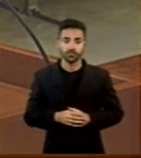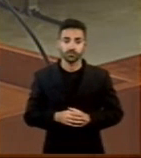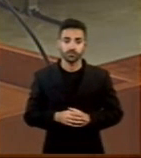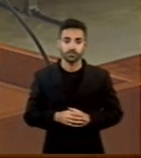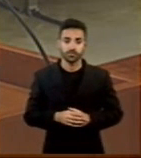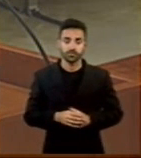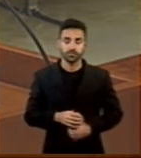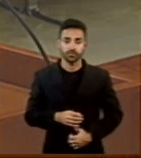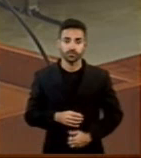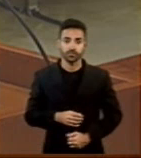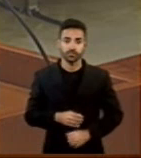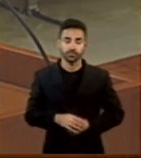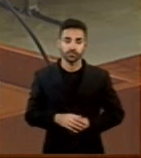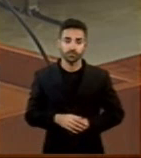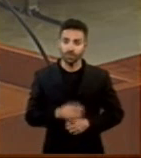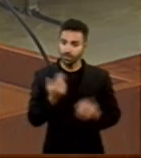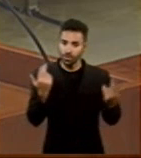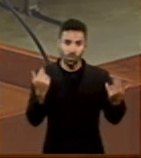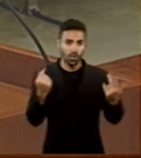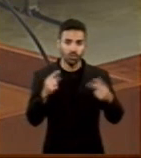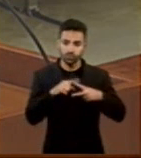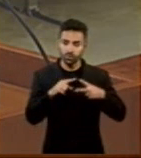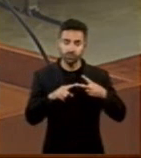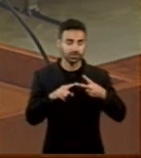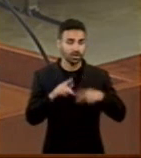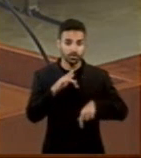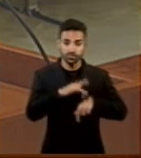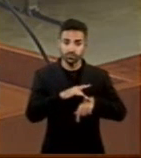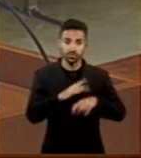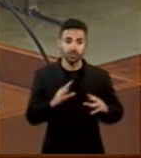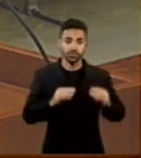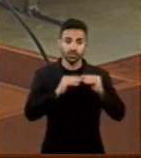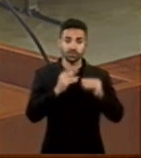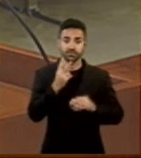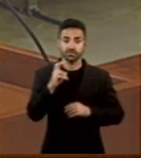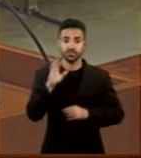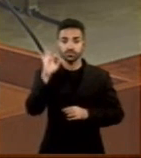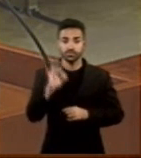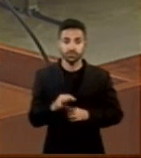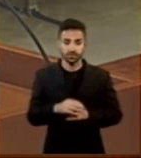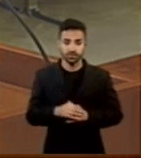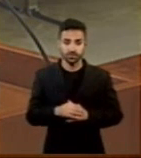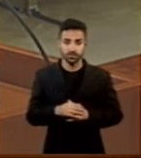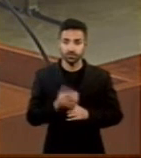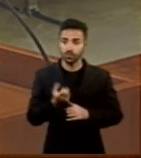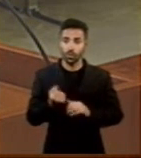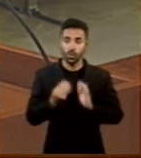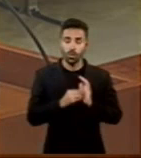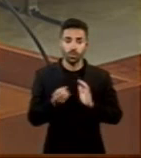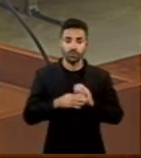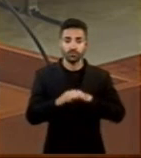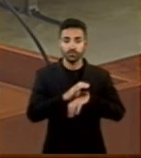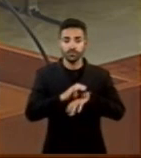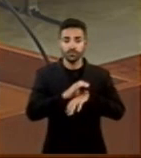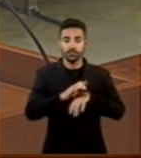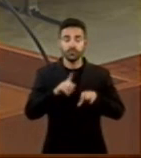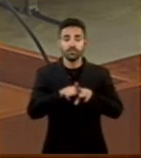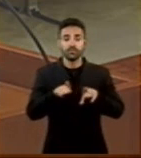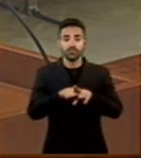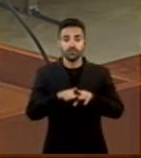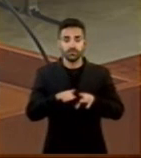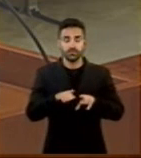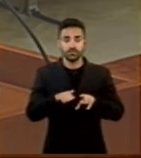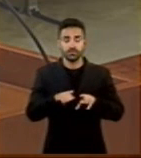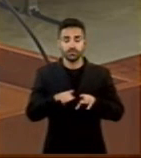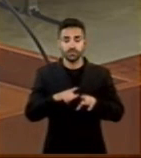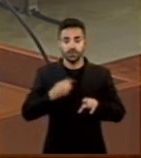É tão absurdo quanto esse adicional de 25%, que certamente não foi recepcionado pela Constituição, é tão absurdo quanto defender a existência do adicional de